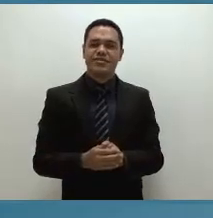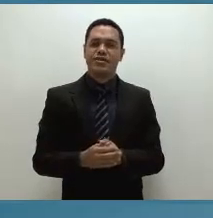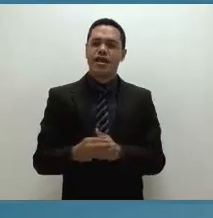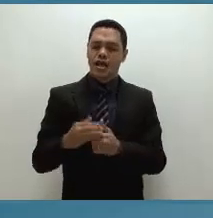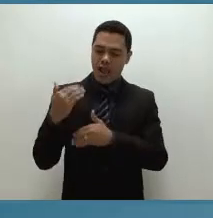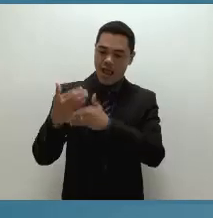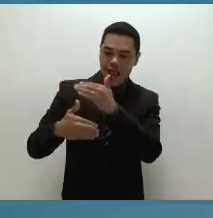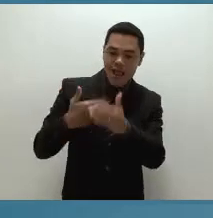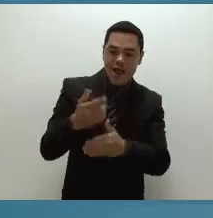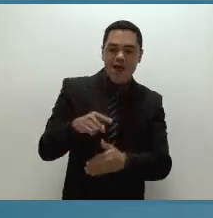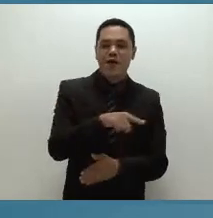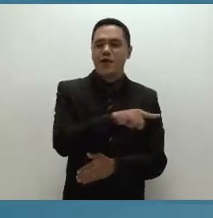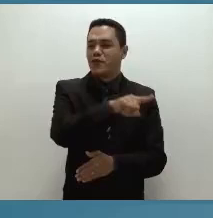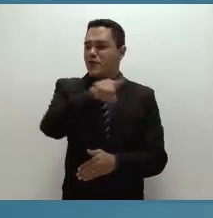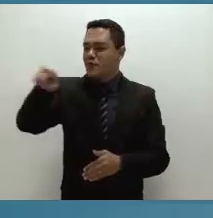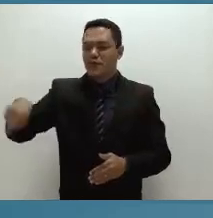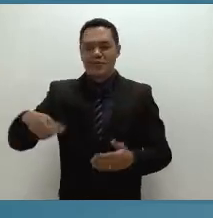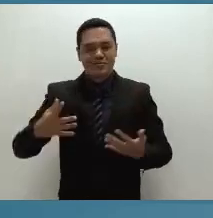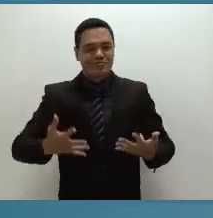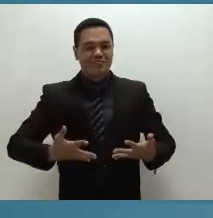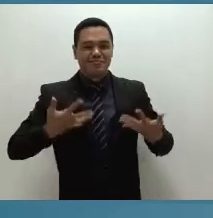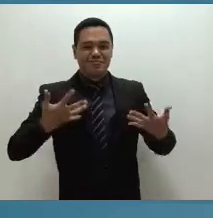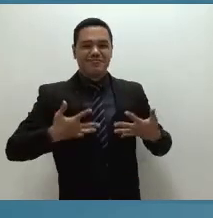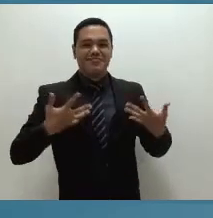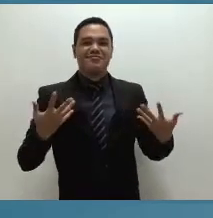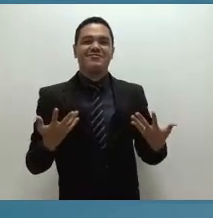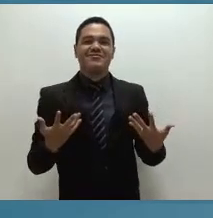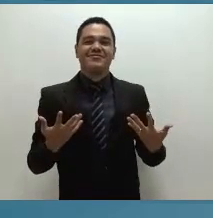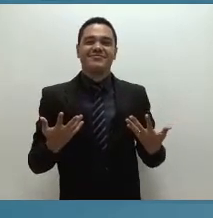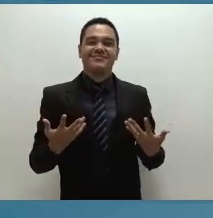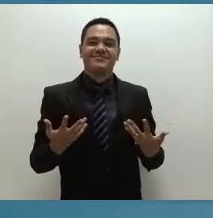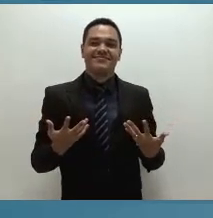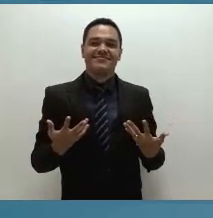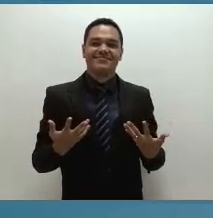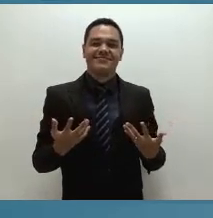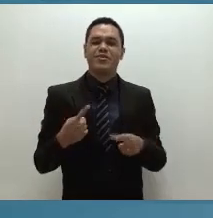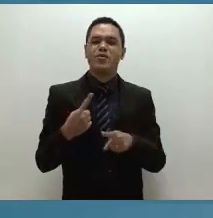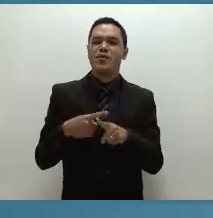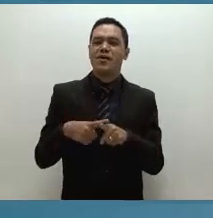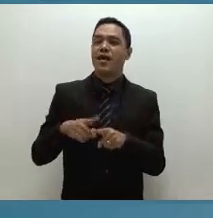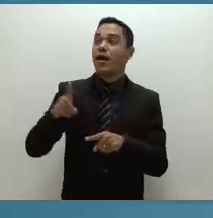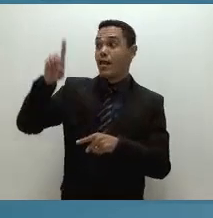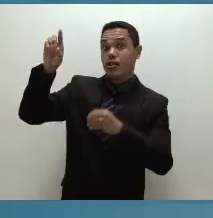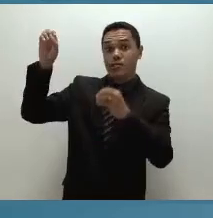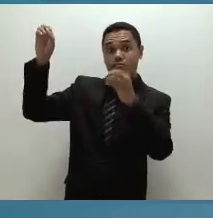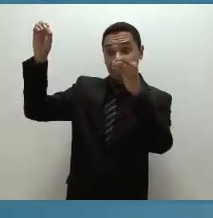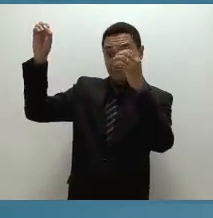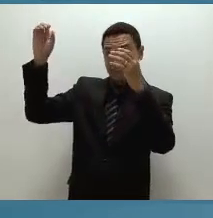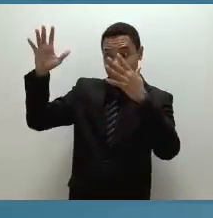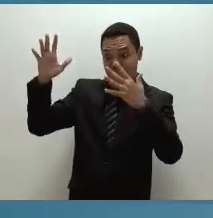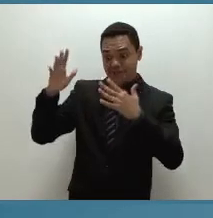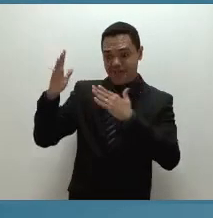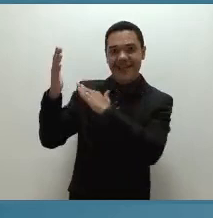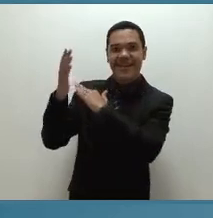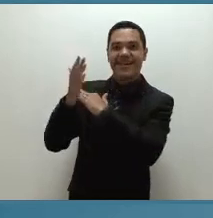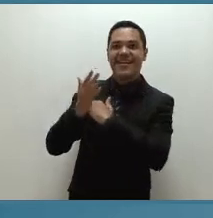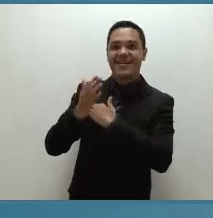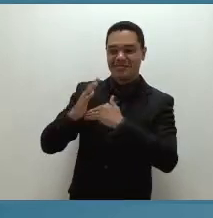me chamarão bem-aventurada, pois o Poderoso fez grandes coisas em meu